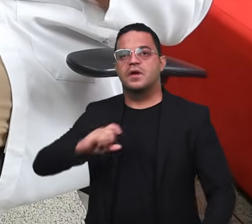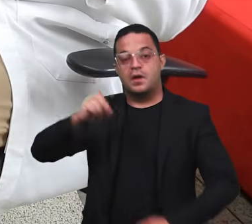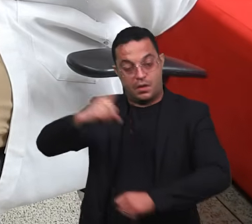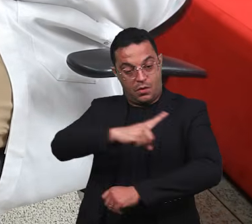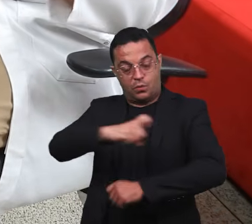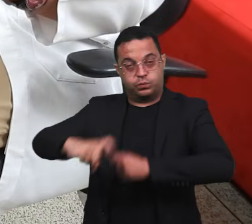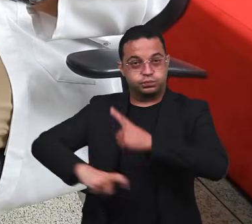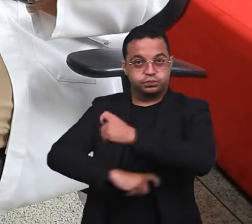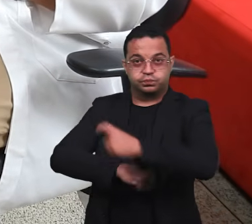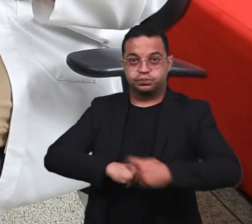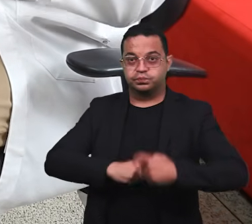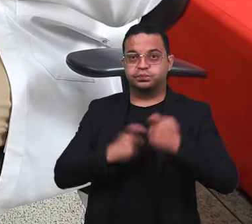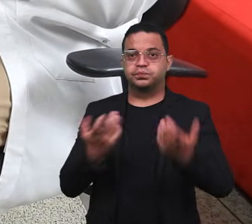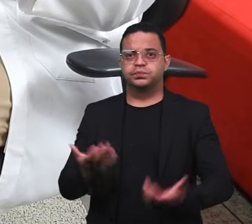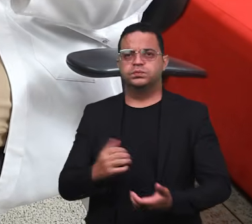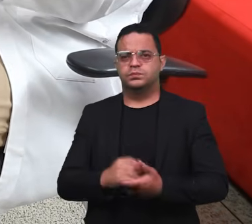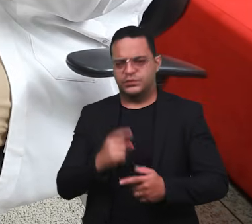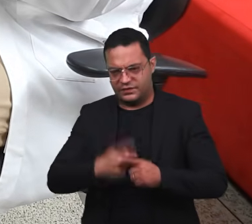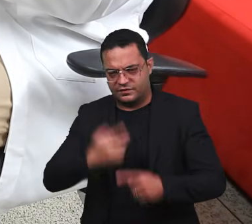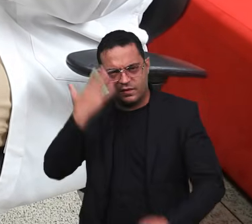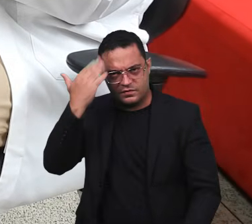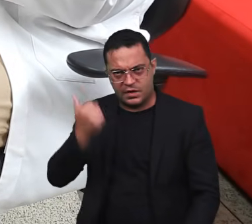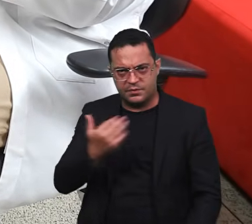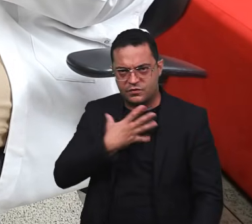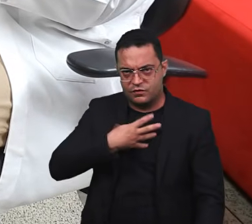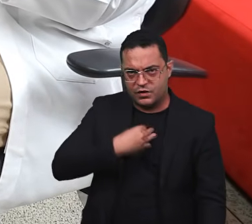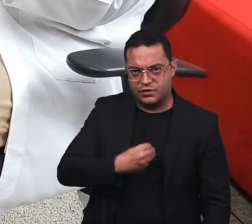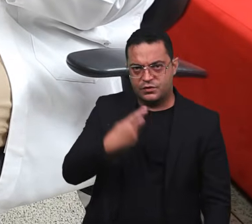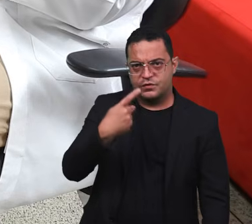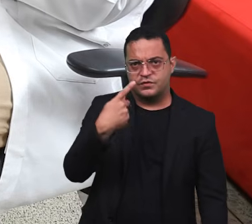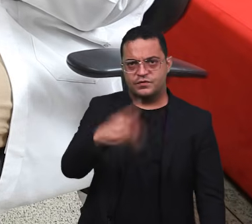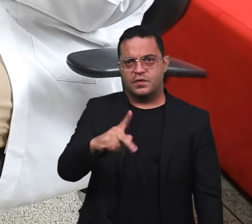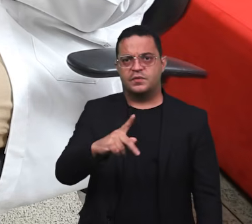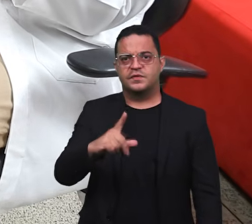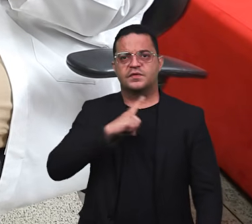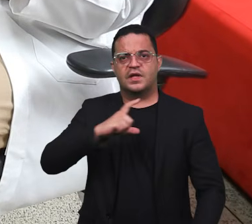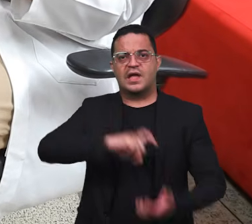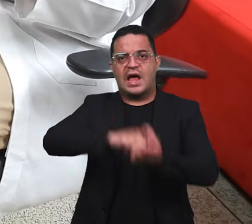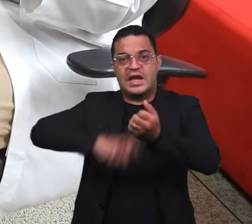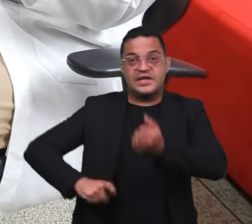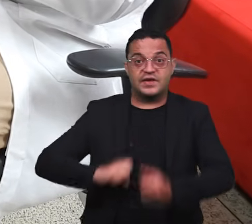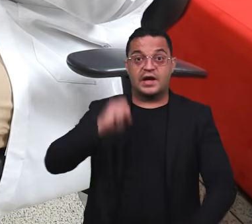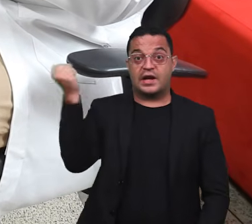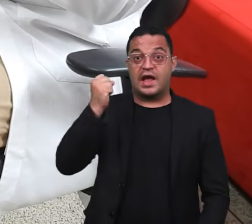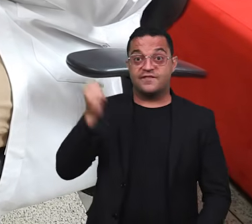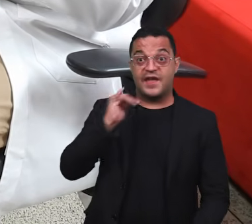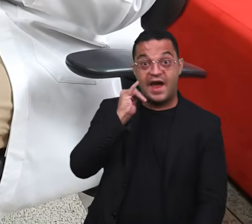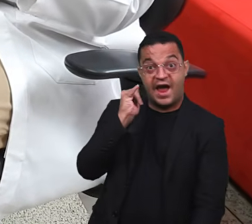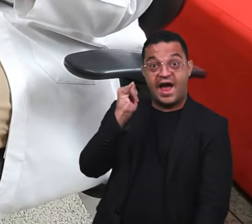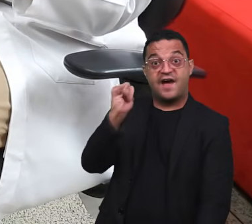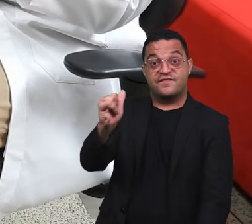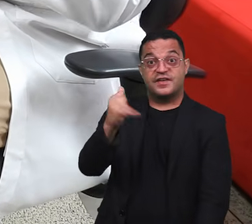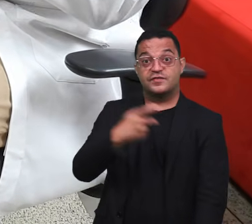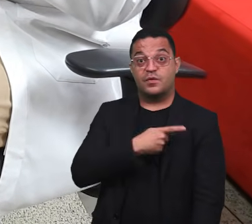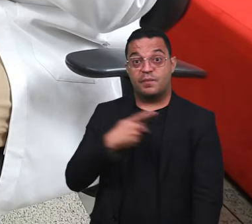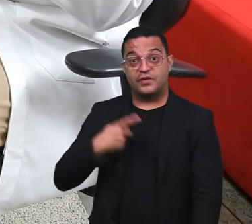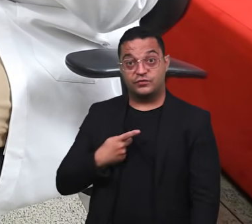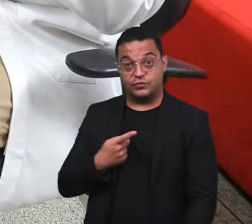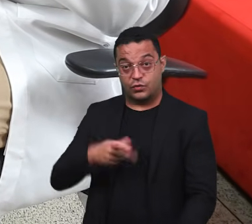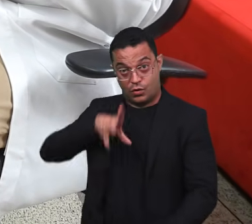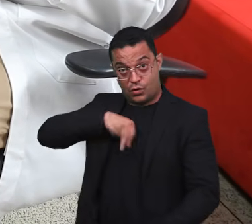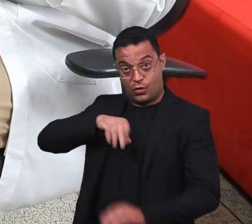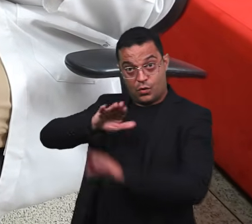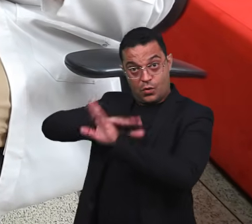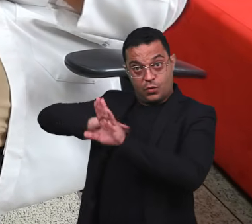repelente e estar sempre junto, né? Sempre junto. Se a criança tem uma alergia já grave ali, é importante notificar isso. Ah, pastor, isso já